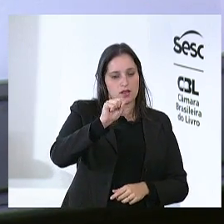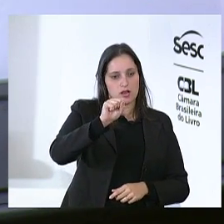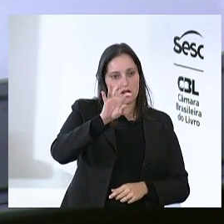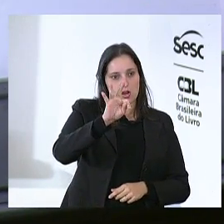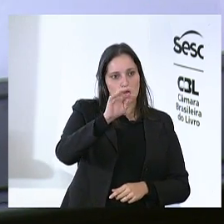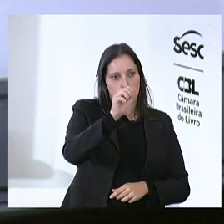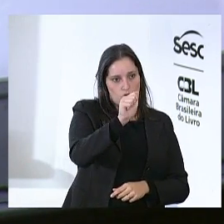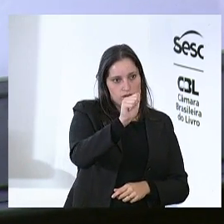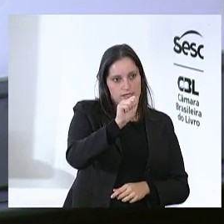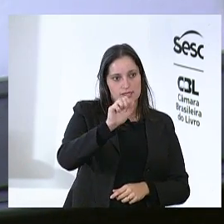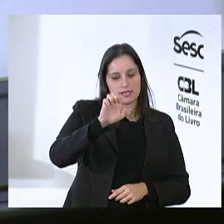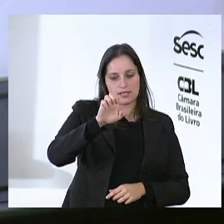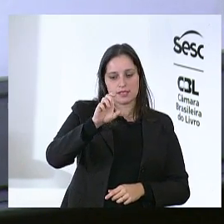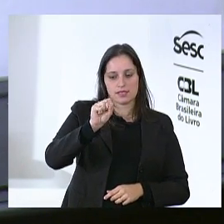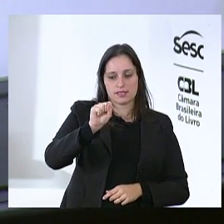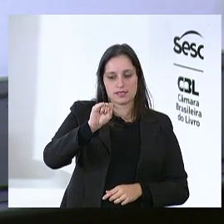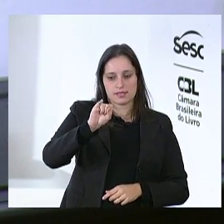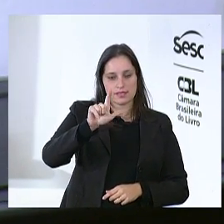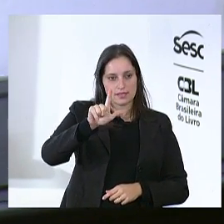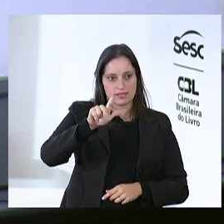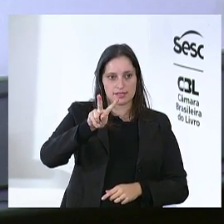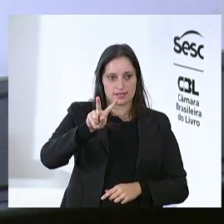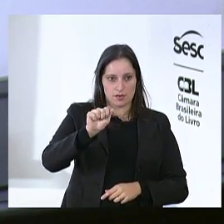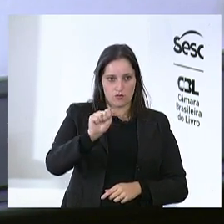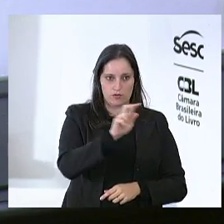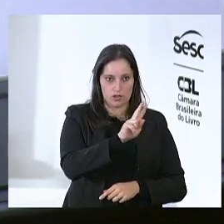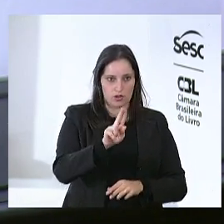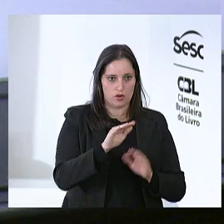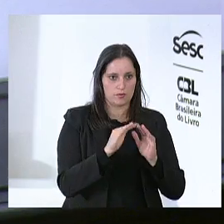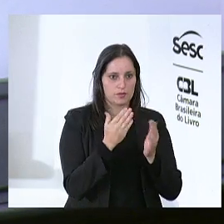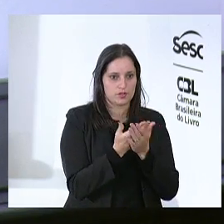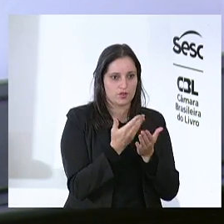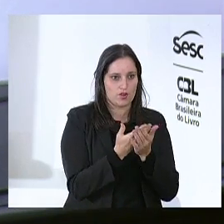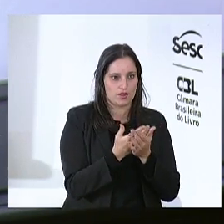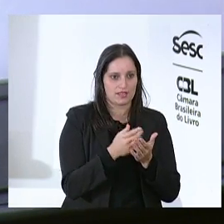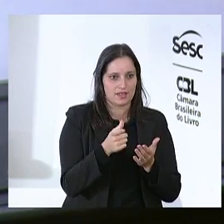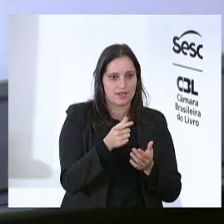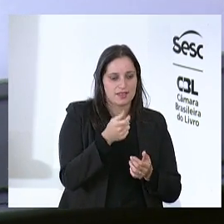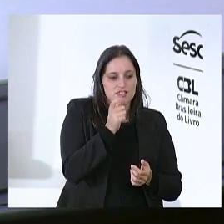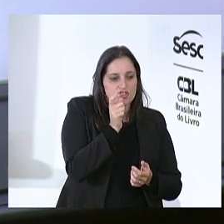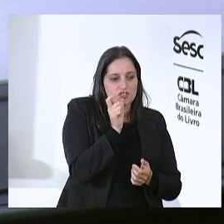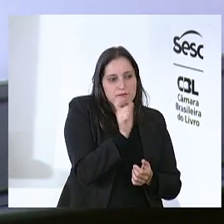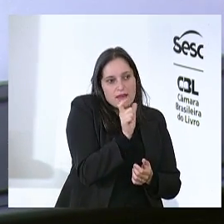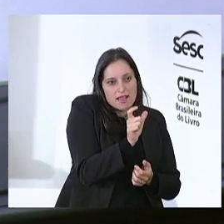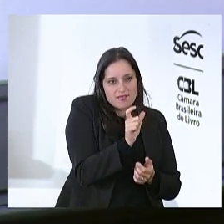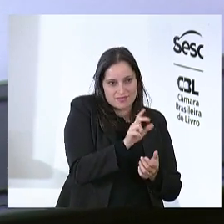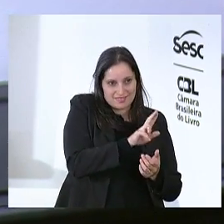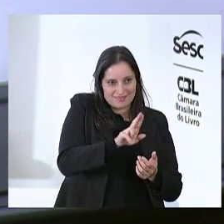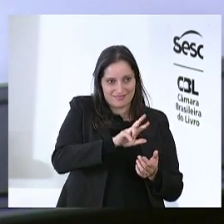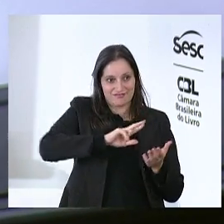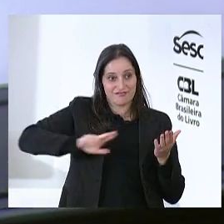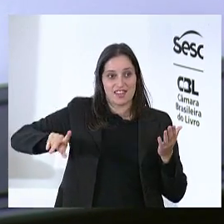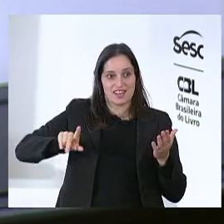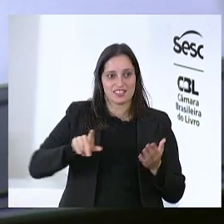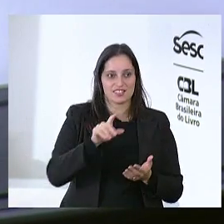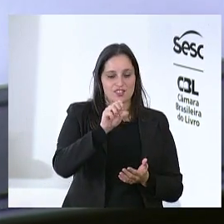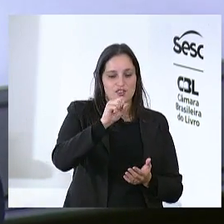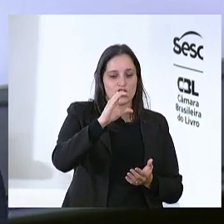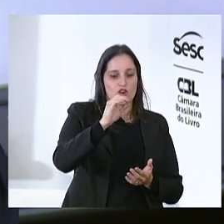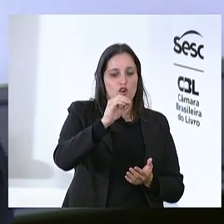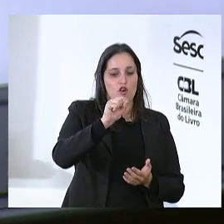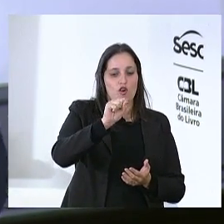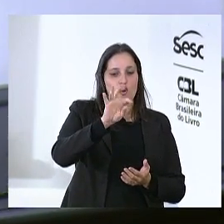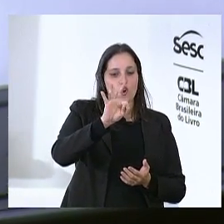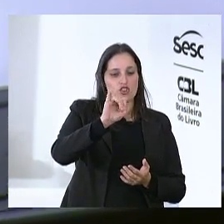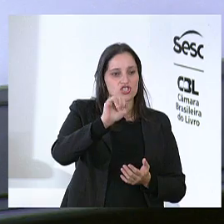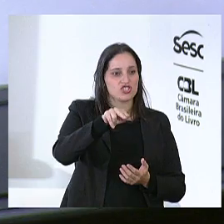até a comunidade escolar, deu um apelido até bacaninho, né, para a escola, Costinha. É uma apropriação que tirou um pouco daquele